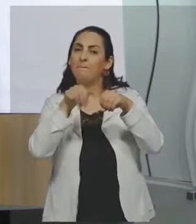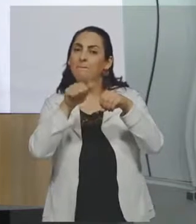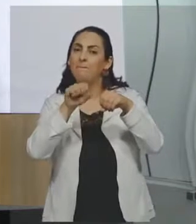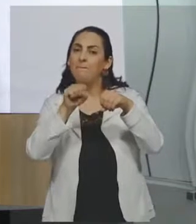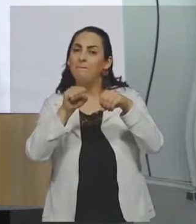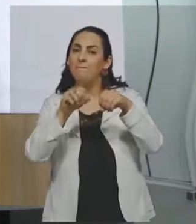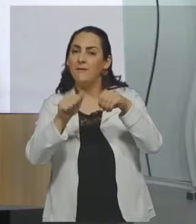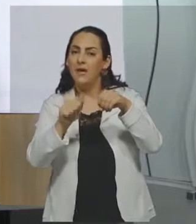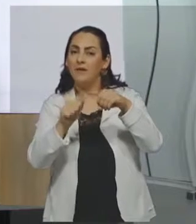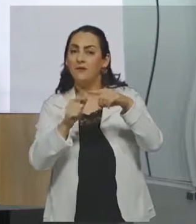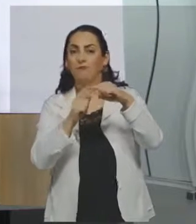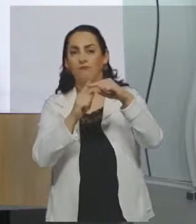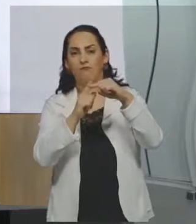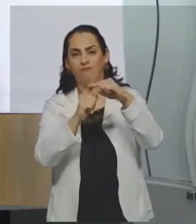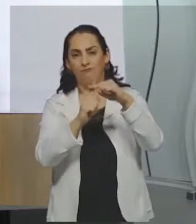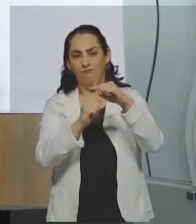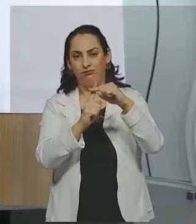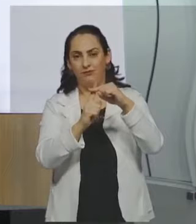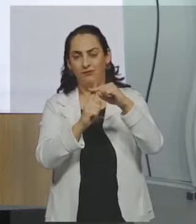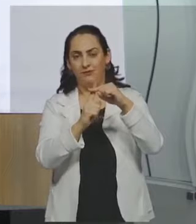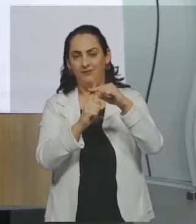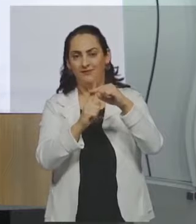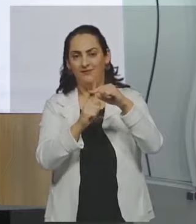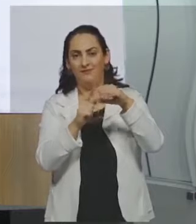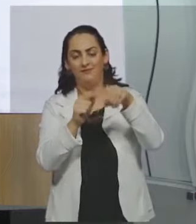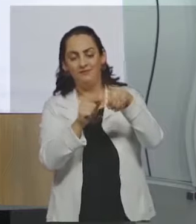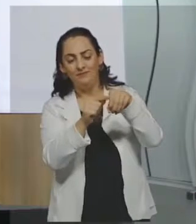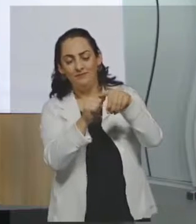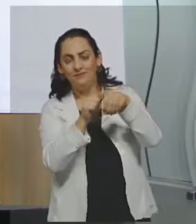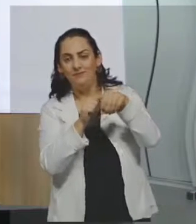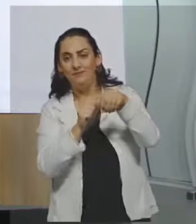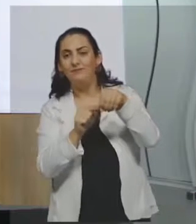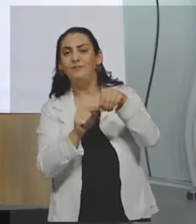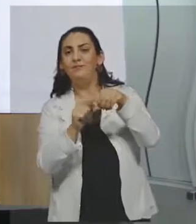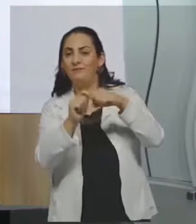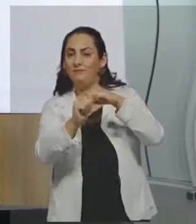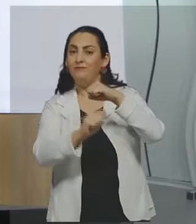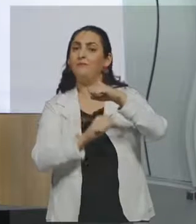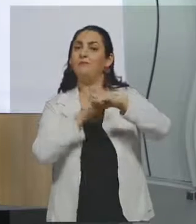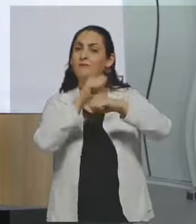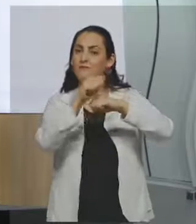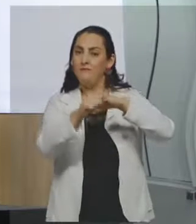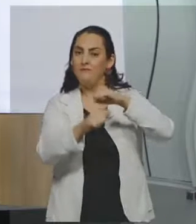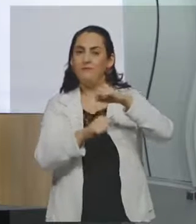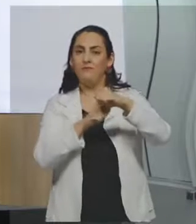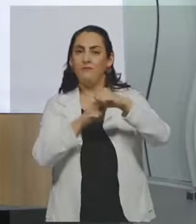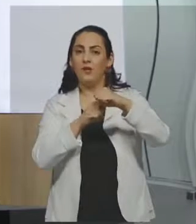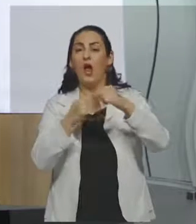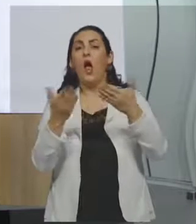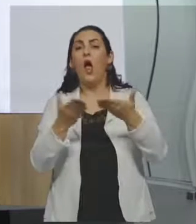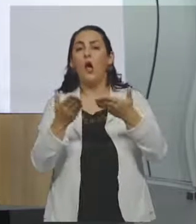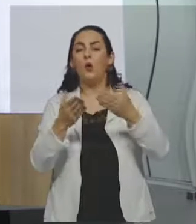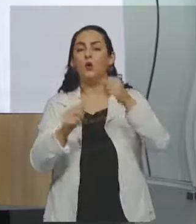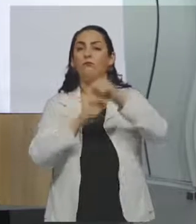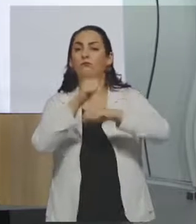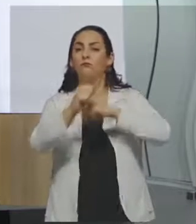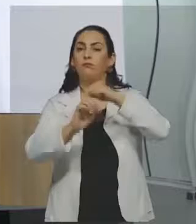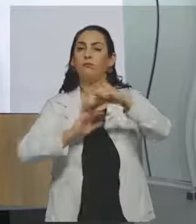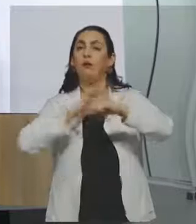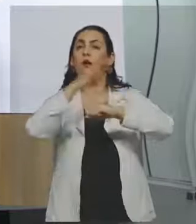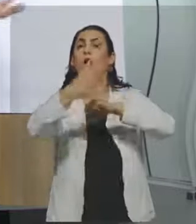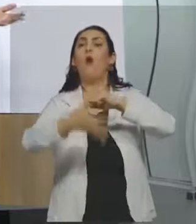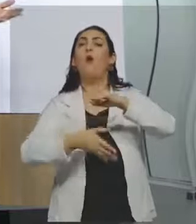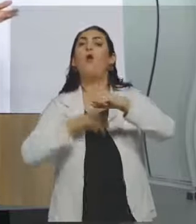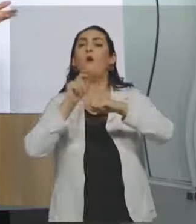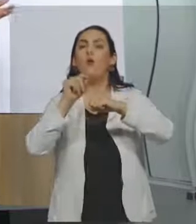partícula positiva, a parte positiva presente no átomo, enquanto que a eletrosfera é onde tem os elétrons que vão circulando